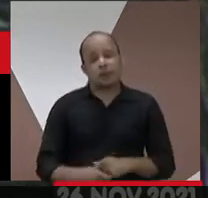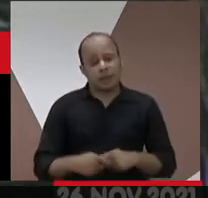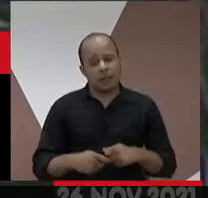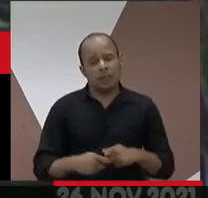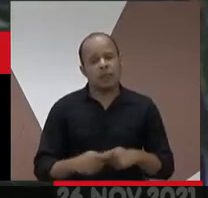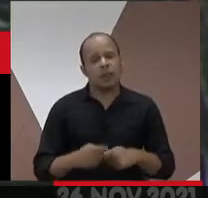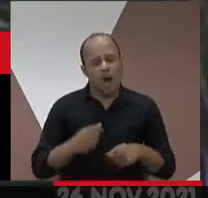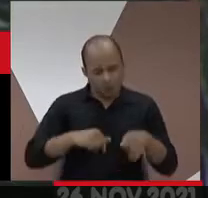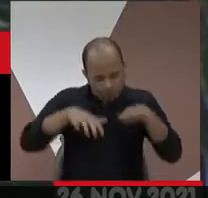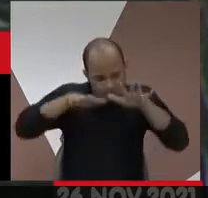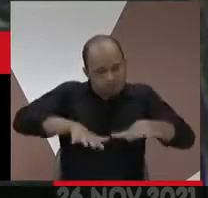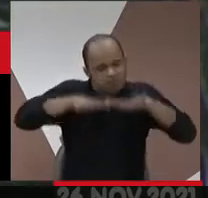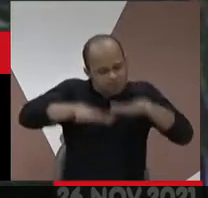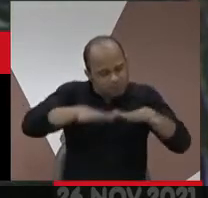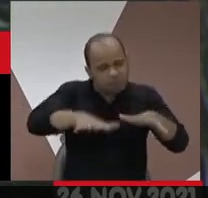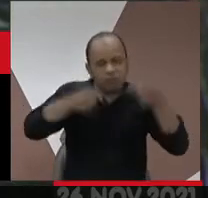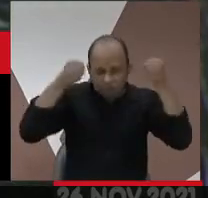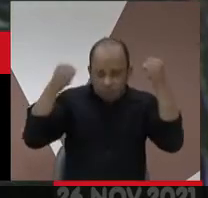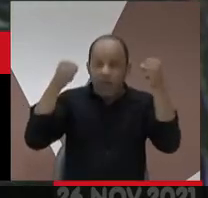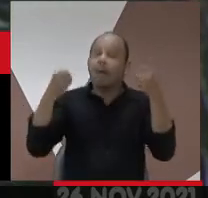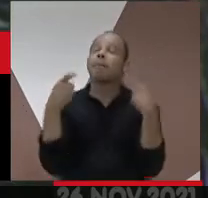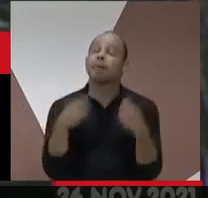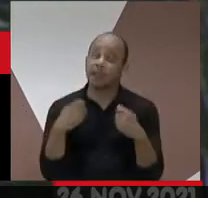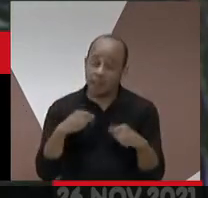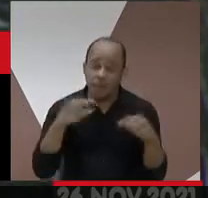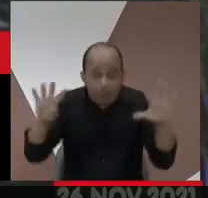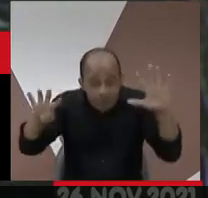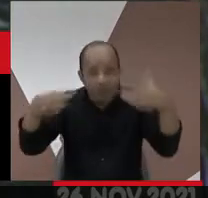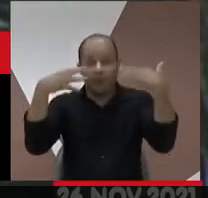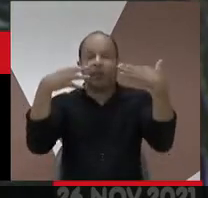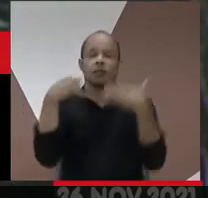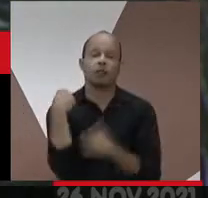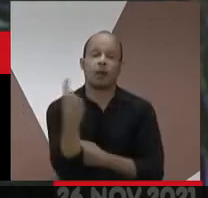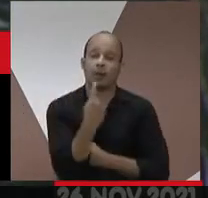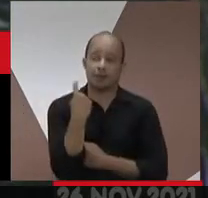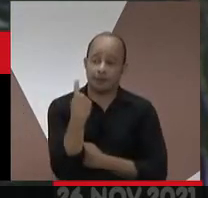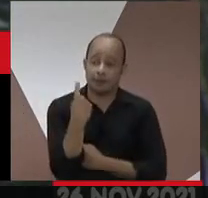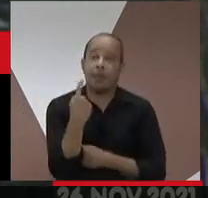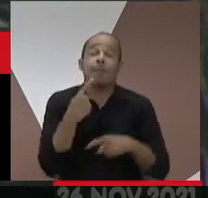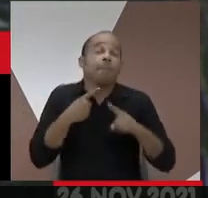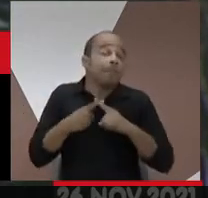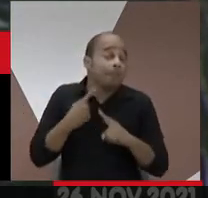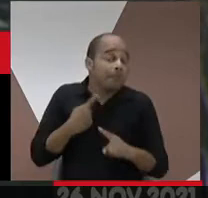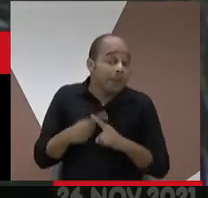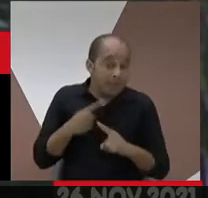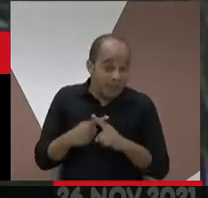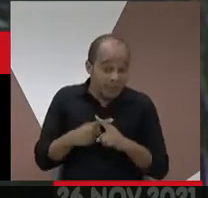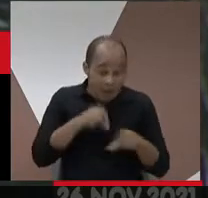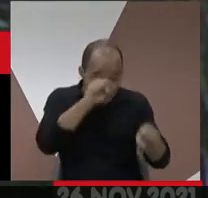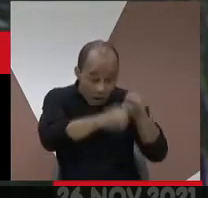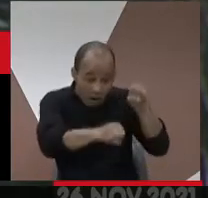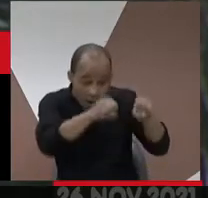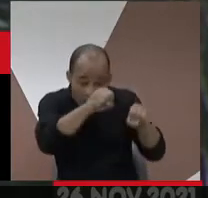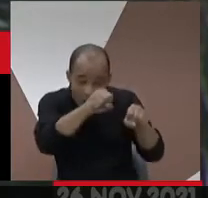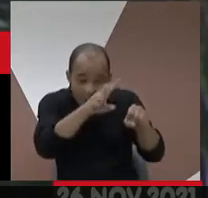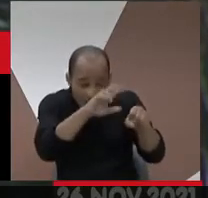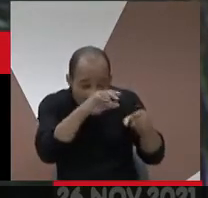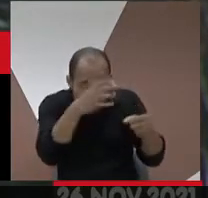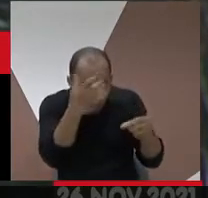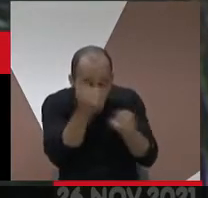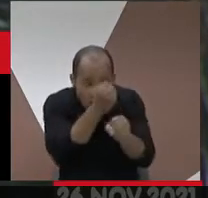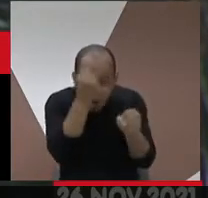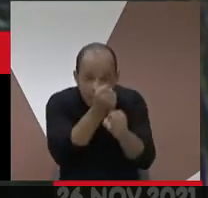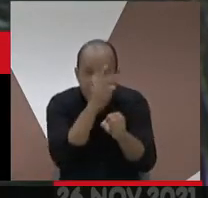fazer muito barulho para sermos ouvidos, pois esta obra vai ajudar a secar a nossa água, derrubar a